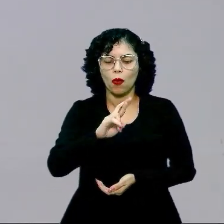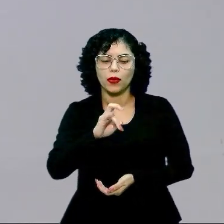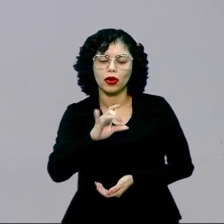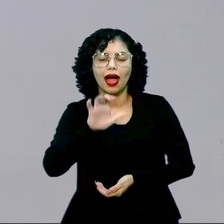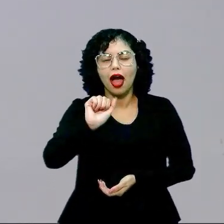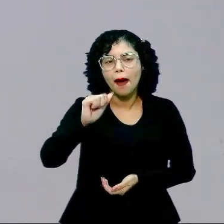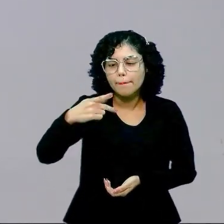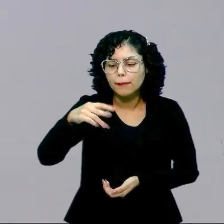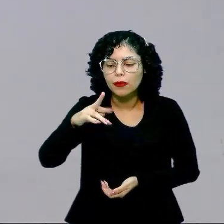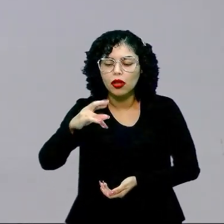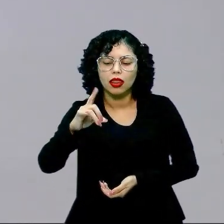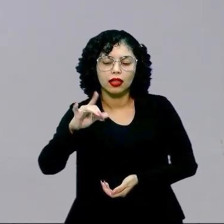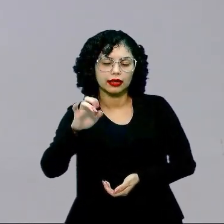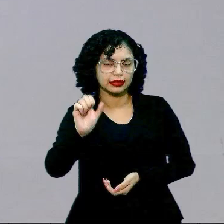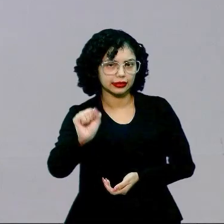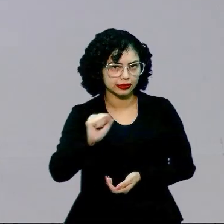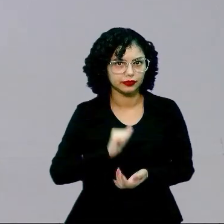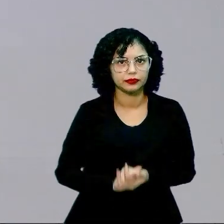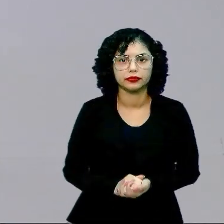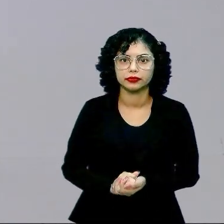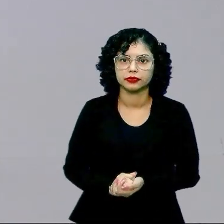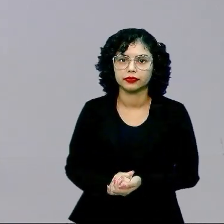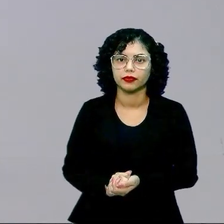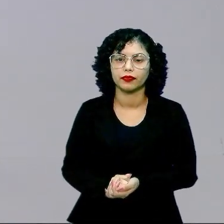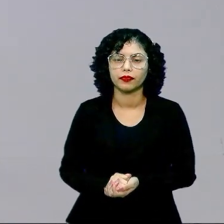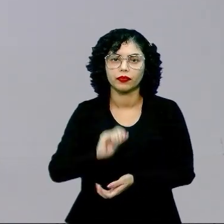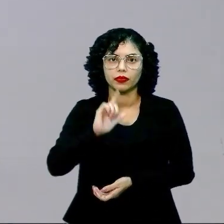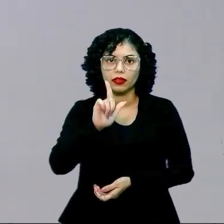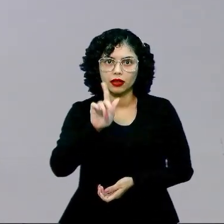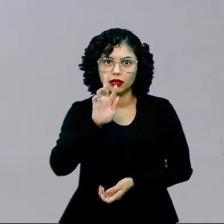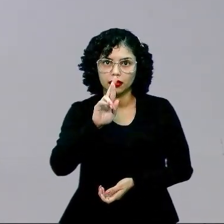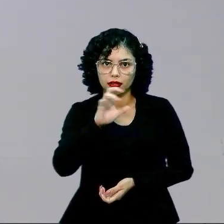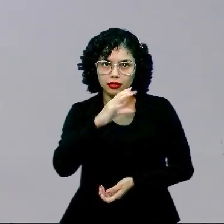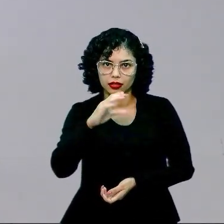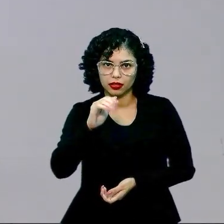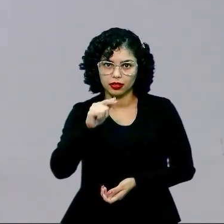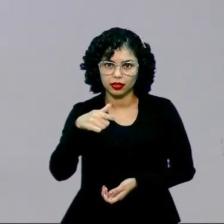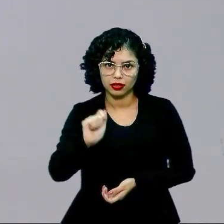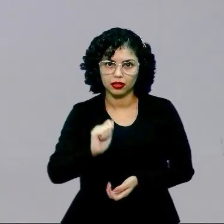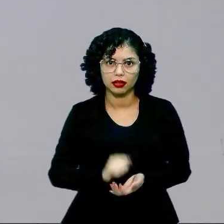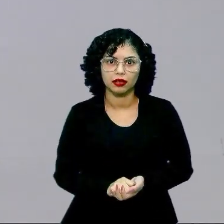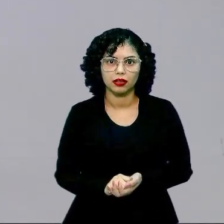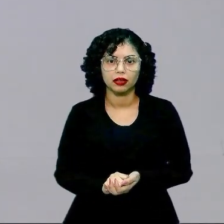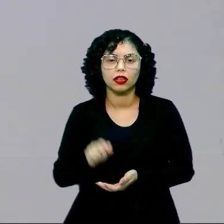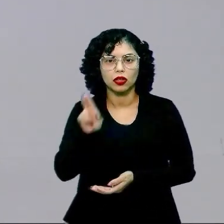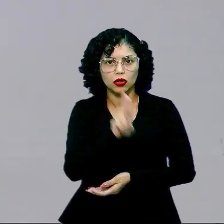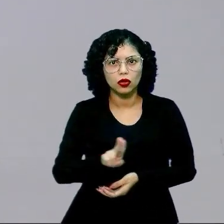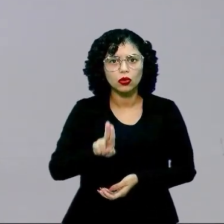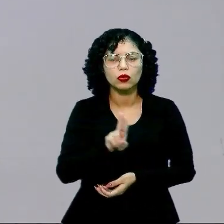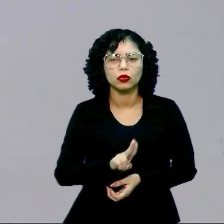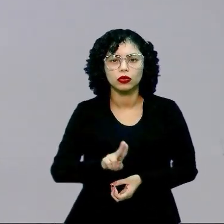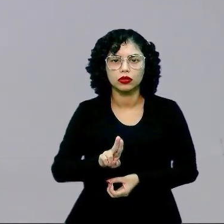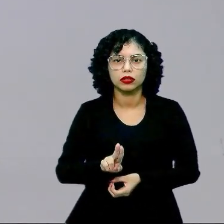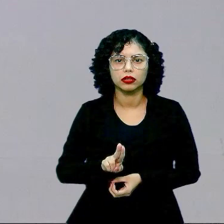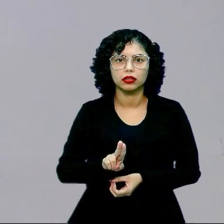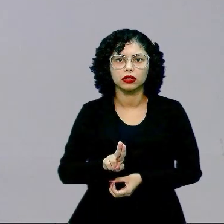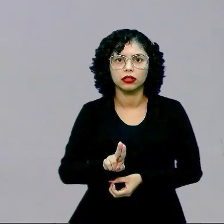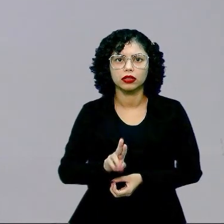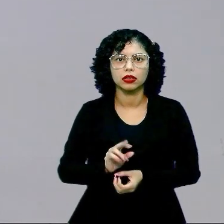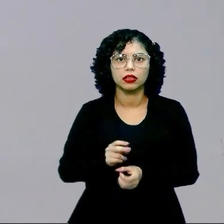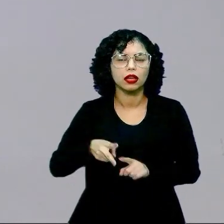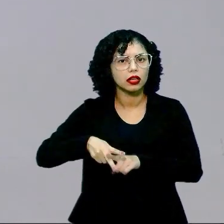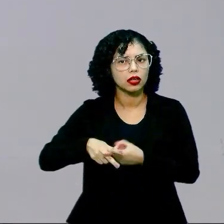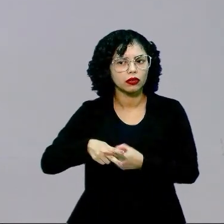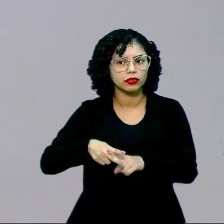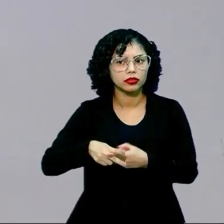apolares. Você vai conseguir solubilizar graxa, daquela que utiliza na oficina, na água? Não vai.